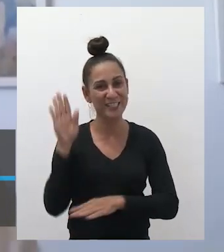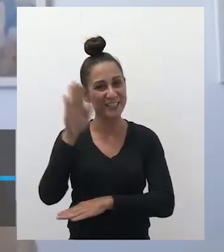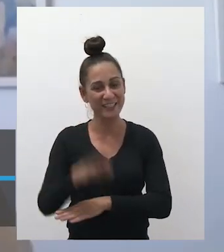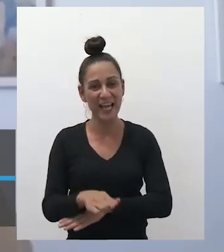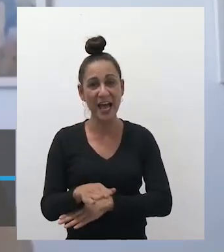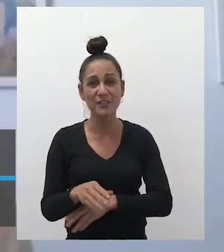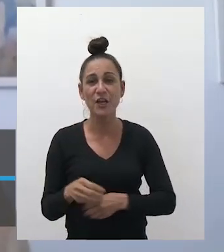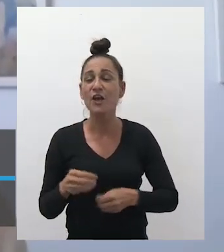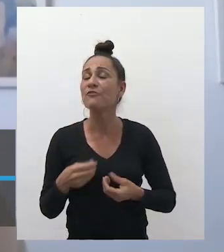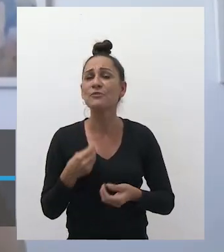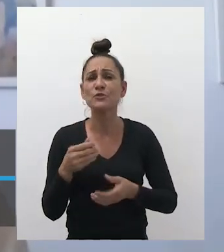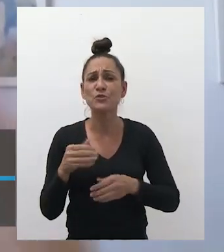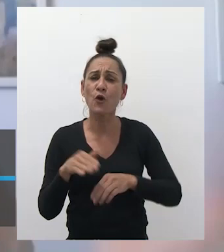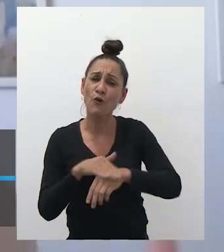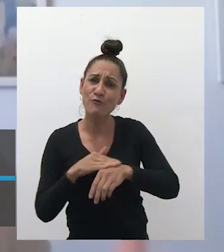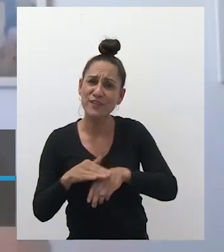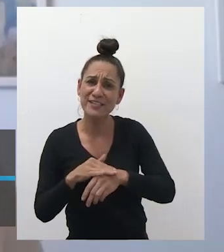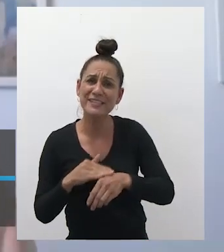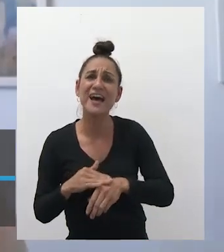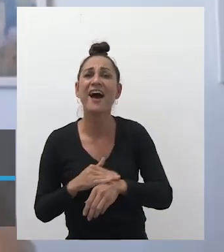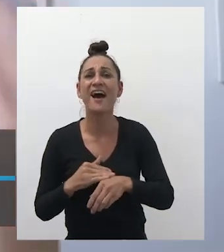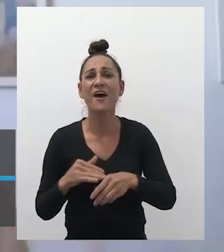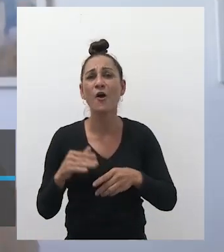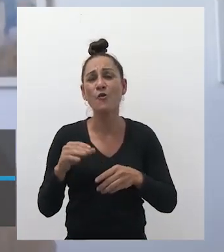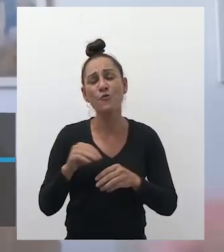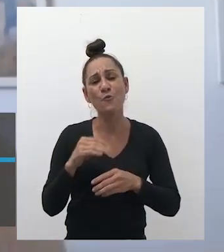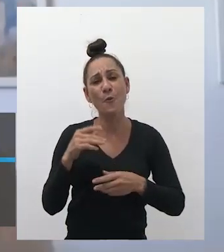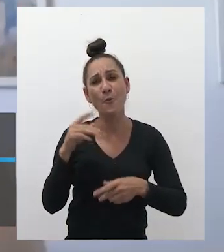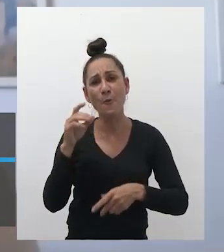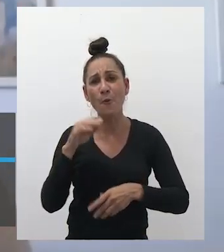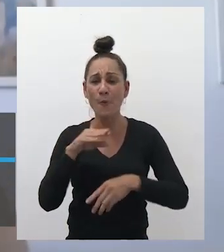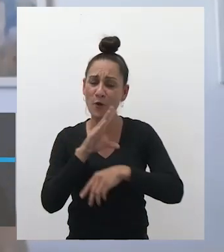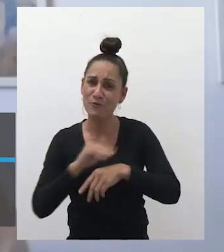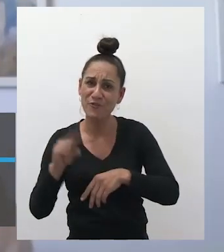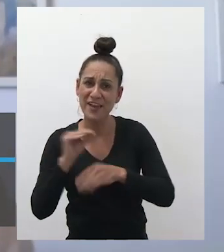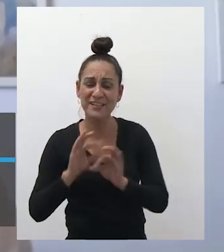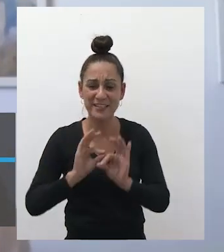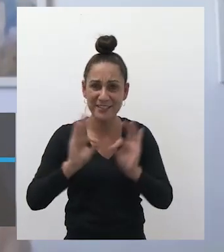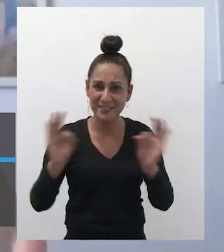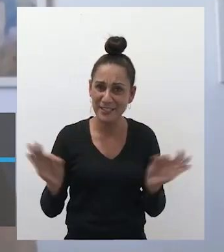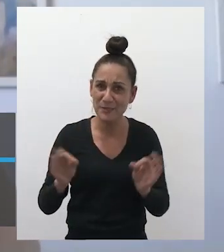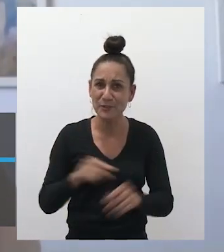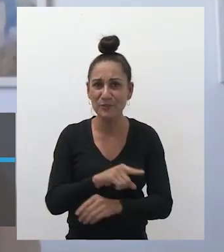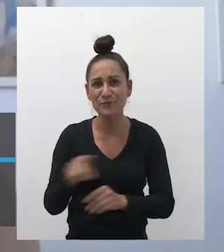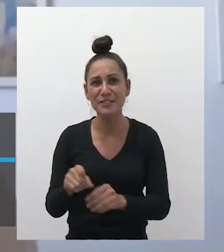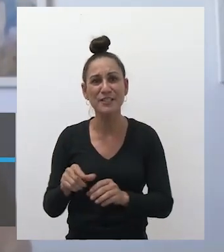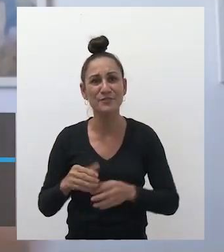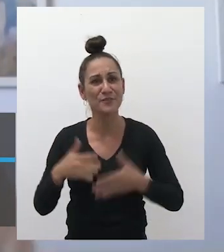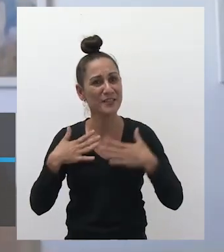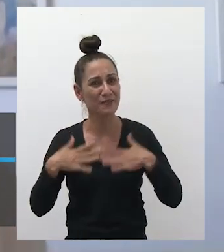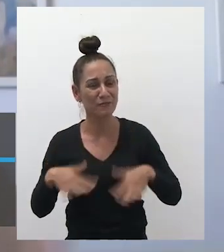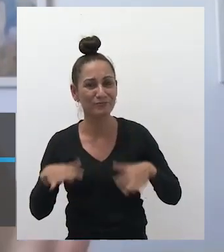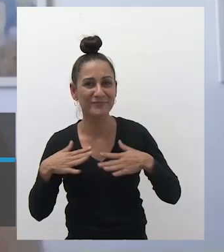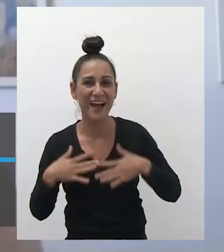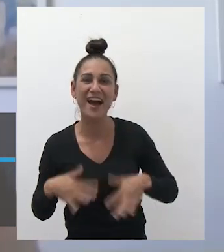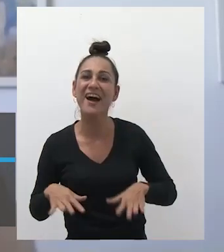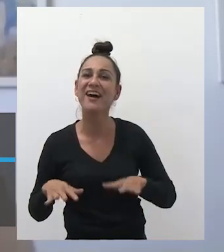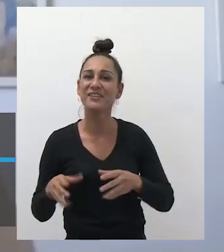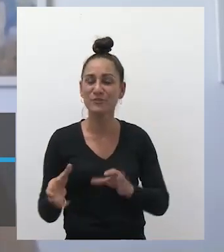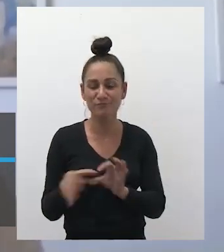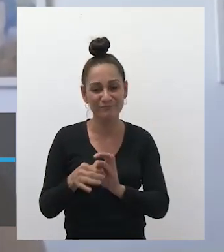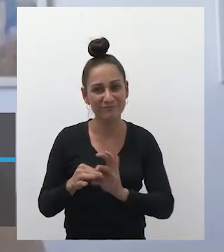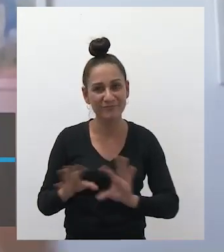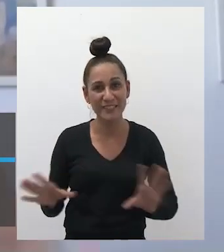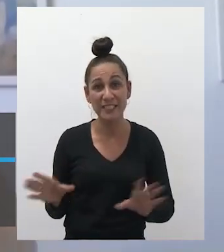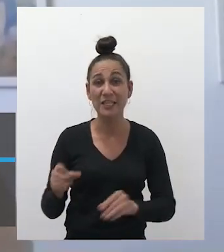de um jeito bem informal. Eu sou uma pessoa bem informal, espero que vocês fiquem à vontade com isso. E estava dizendo aqui, antes do início da